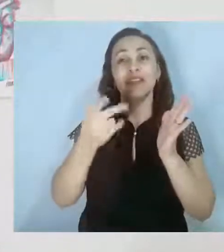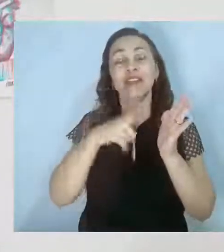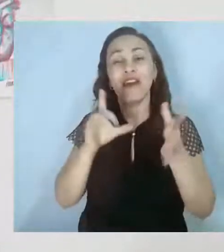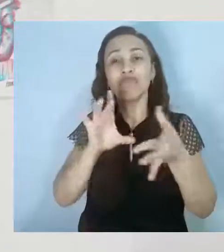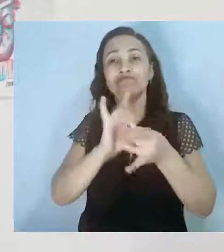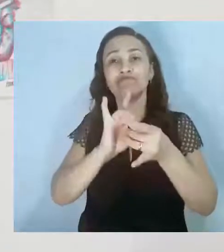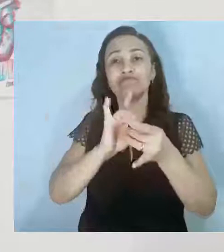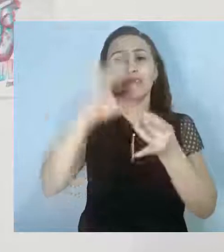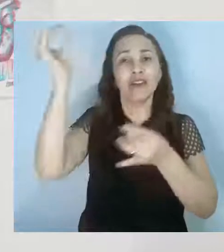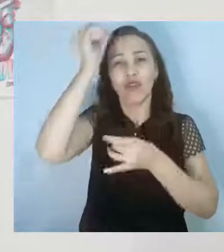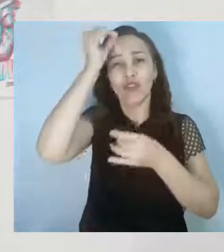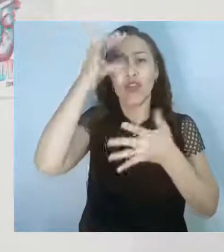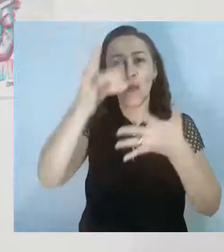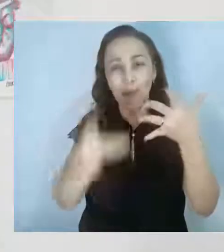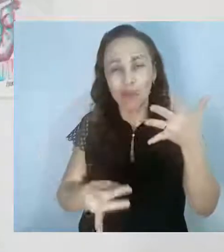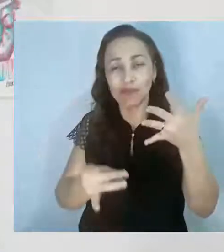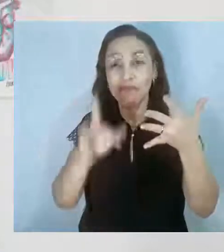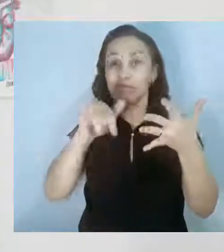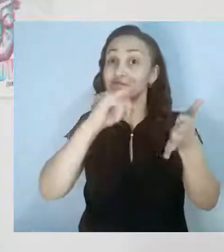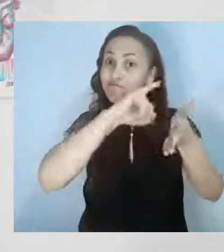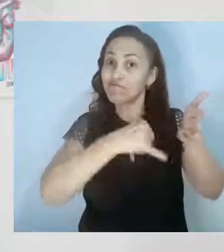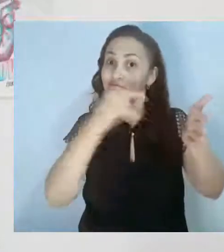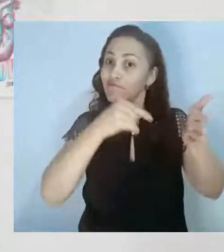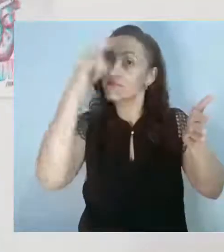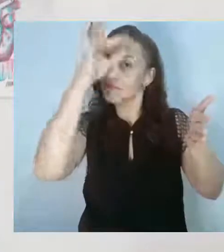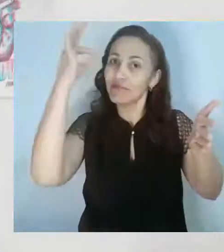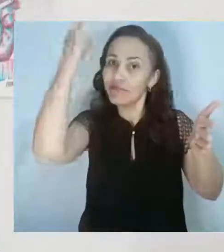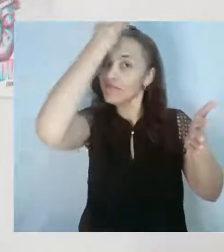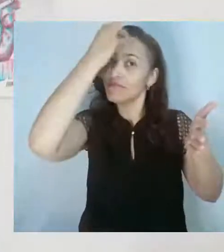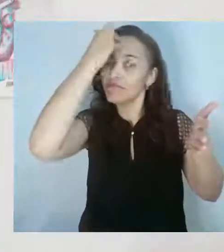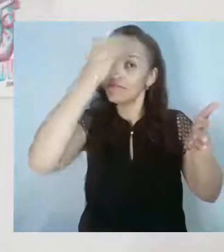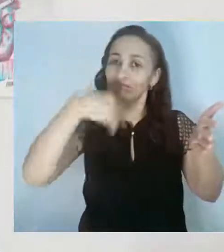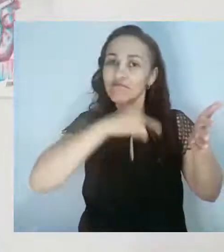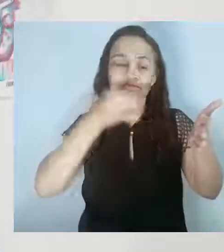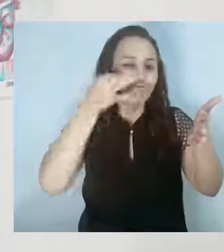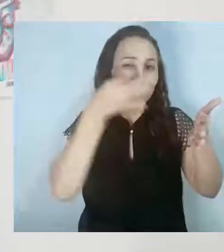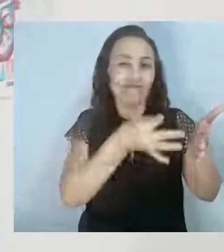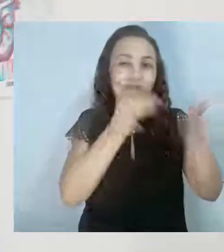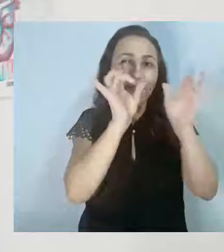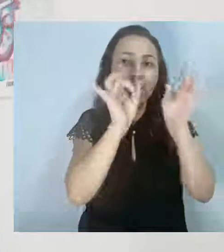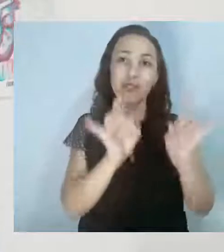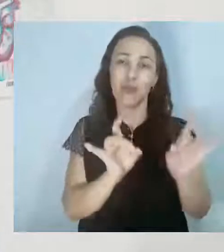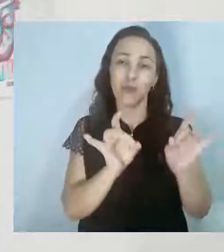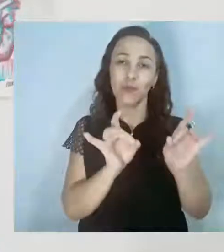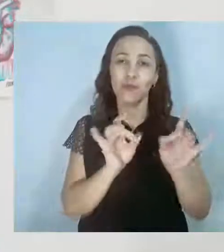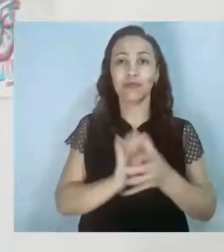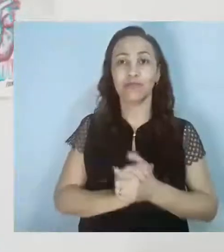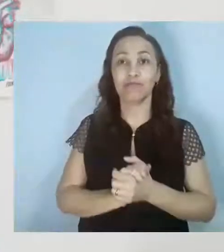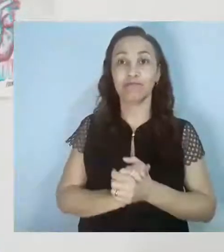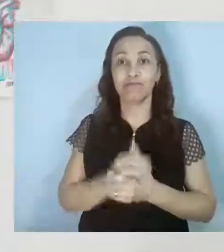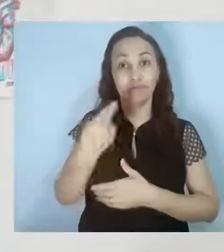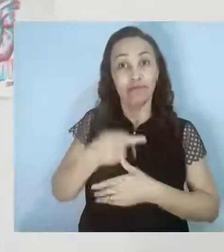vocações. São José é realmente um santo que nos chama a atenção de maneira muito especial. E este